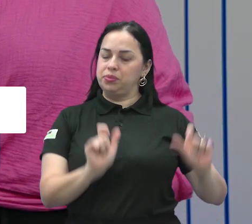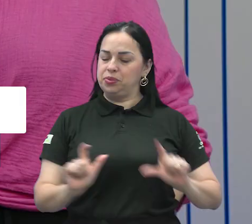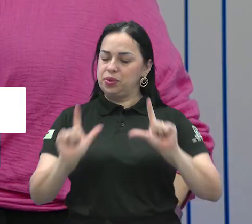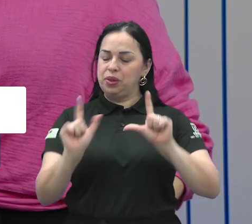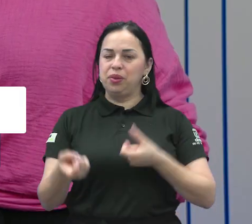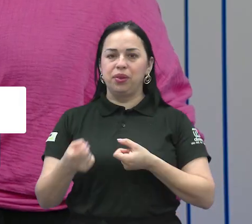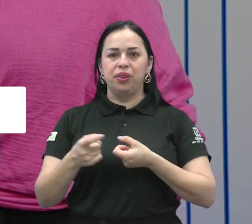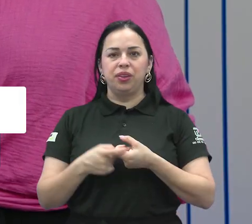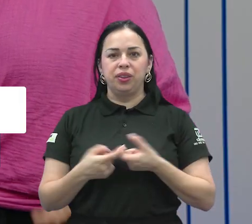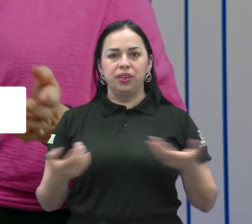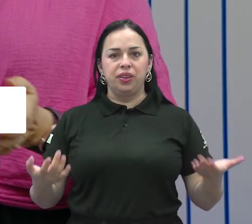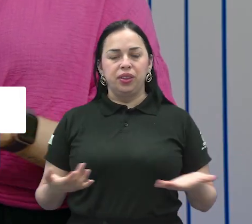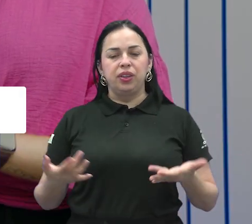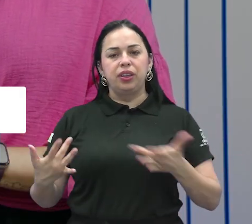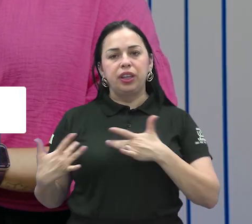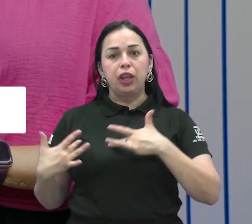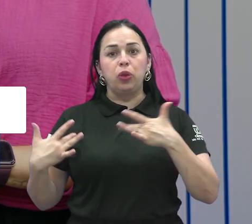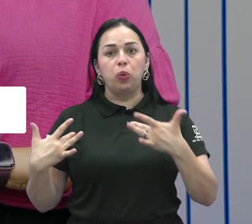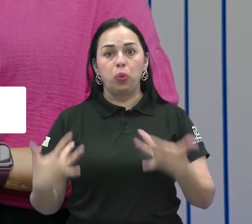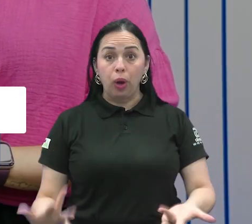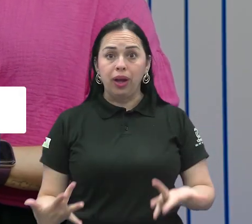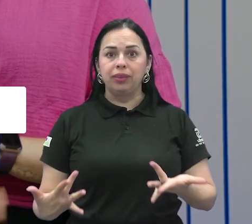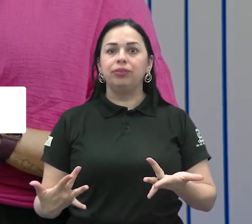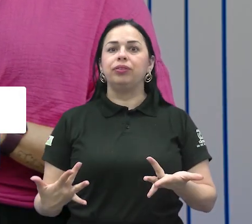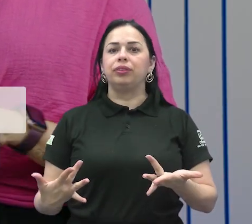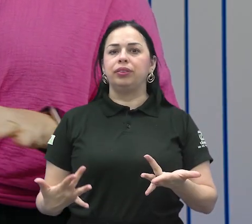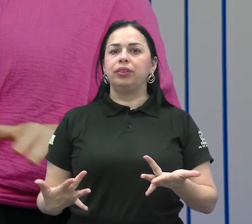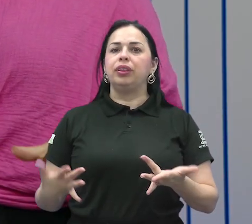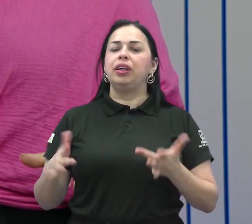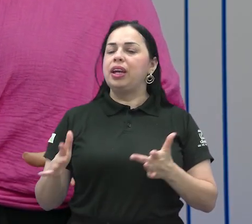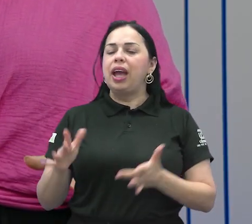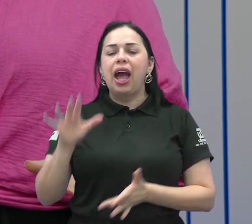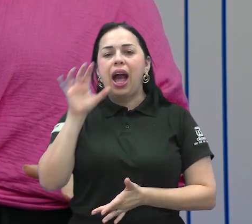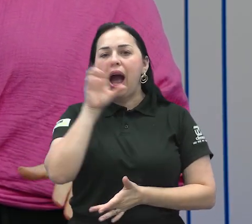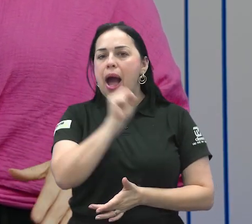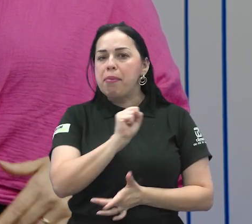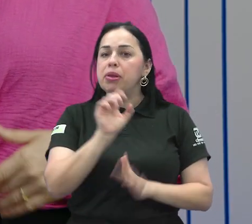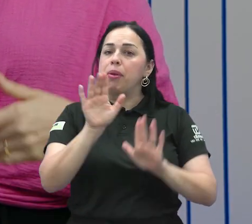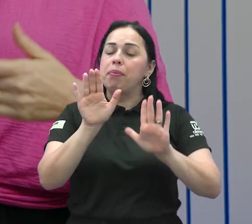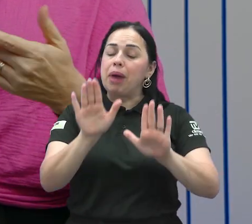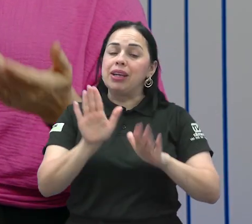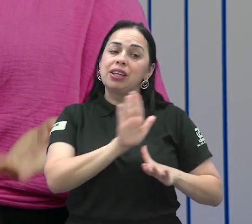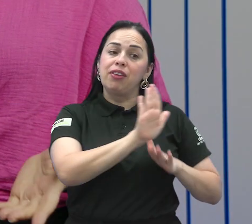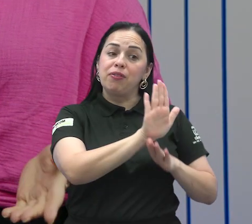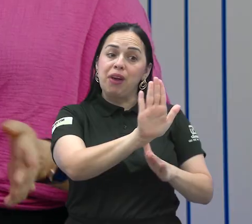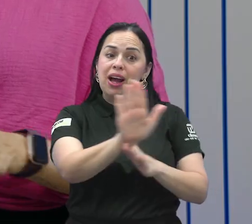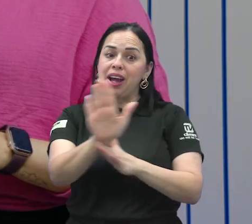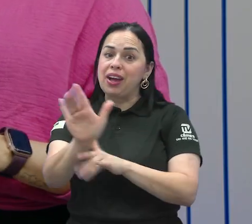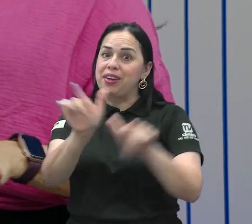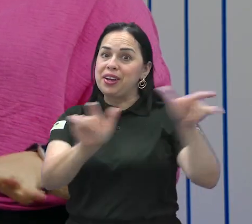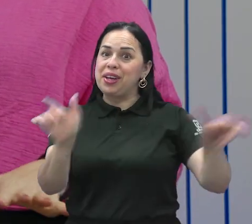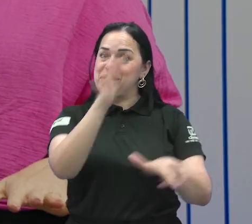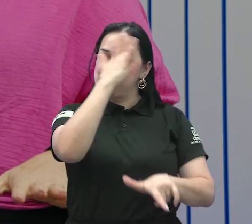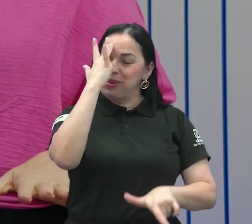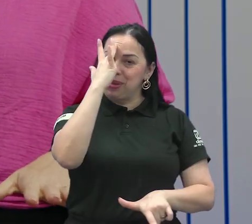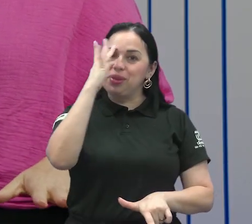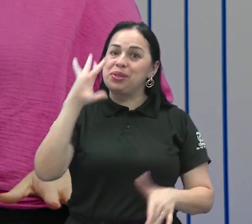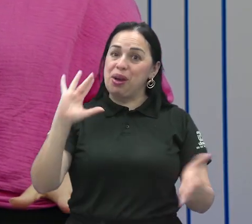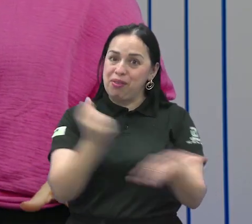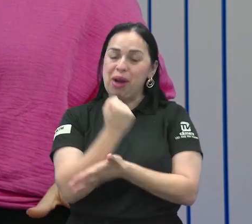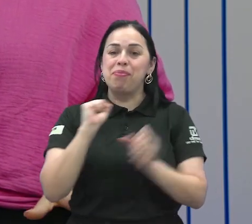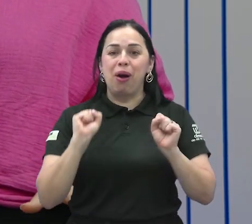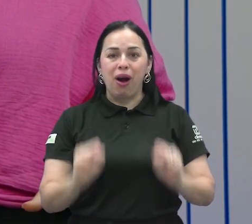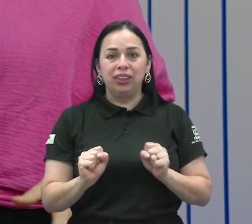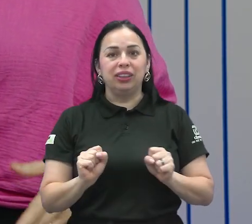Estamos de volta, um gesto de solidariedade que dura poucos minutos, mas que pode salvar a vida inteira de outra pessoa,